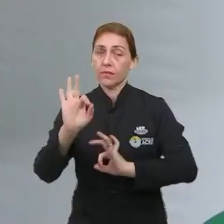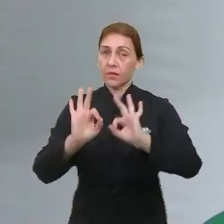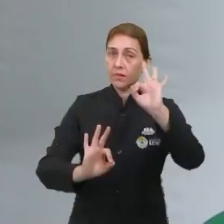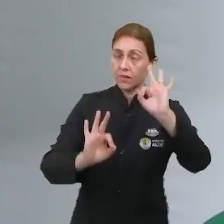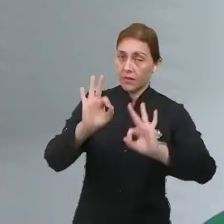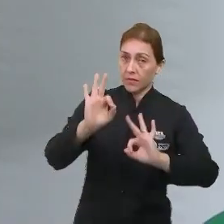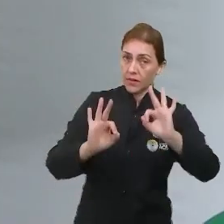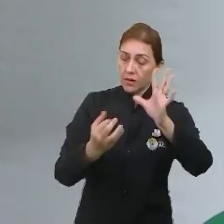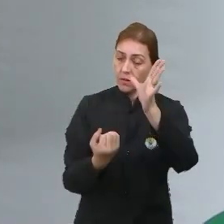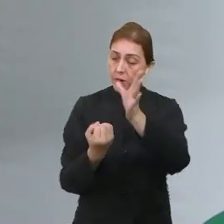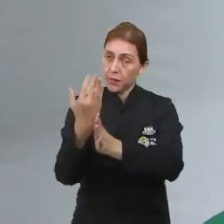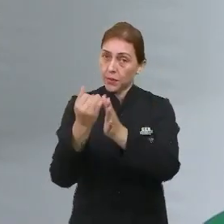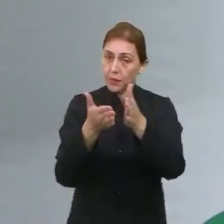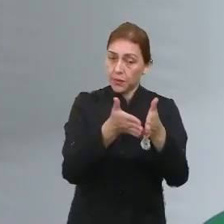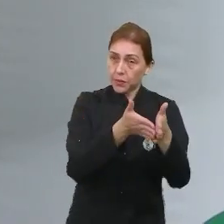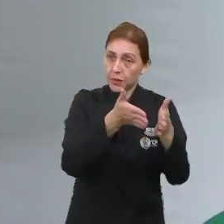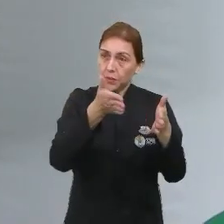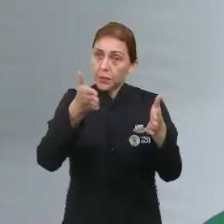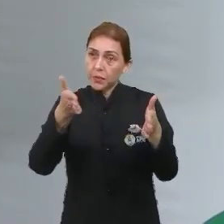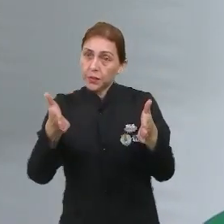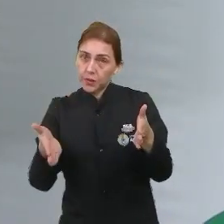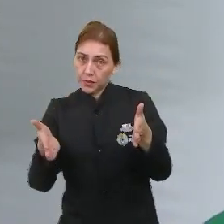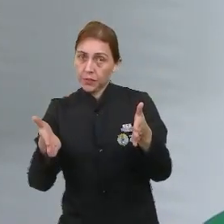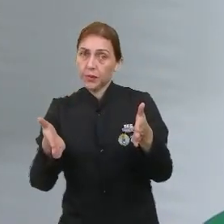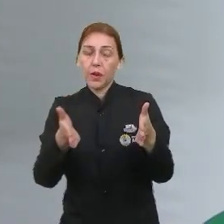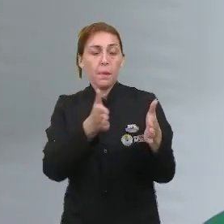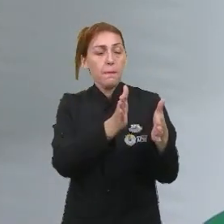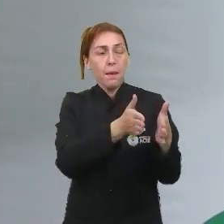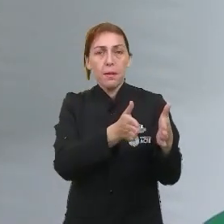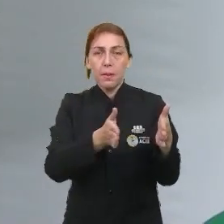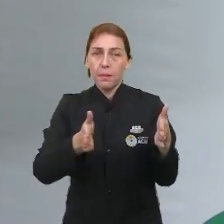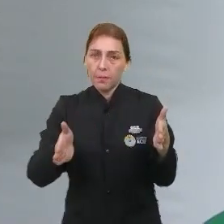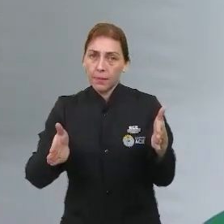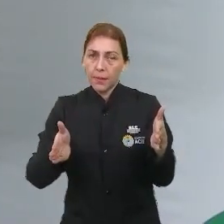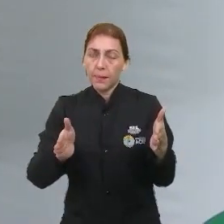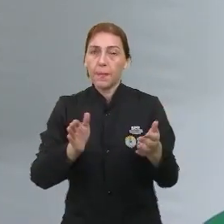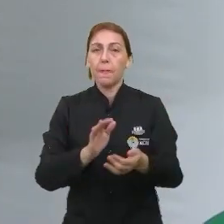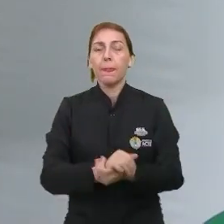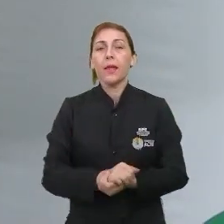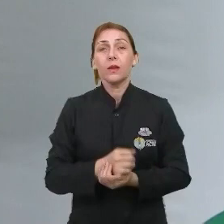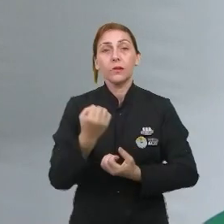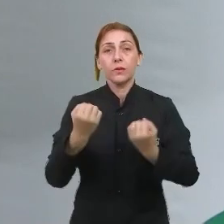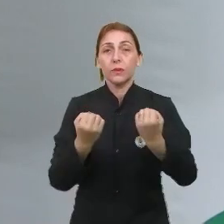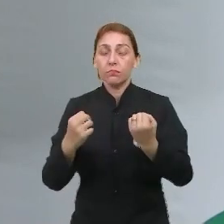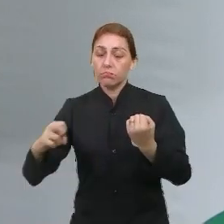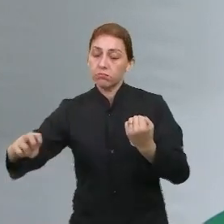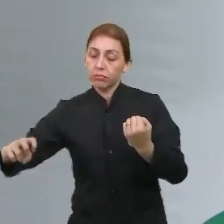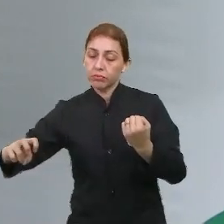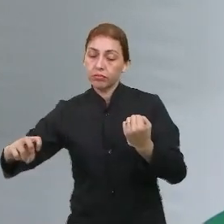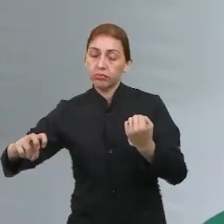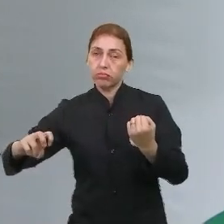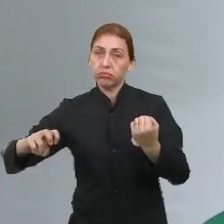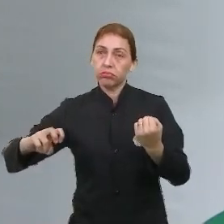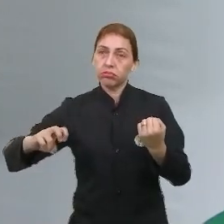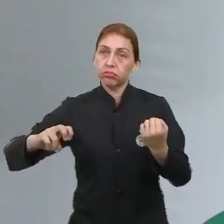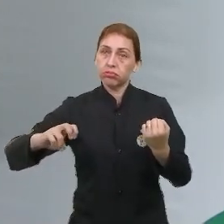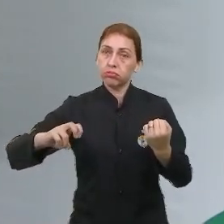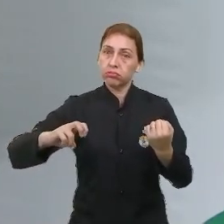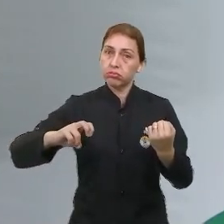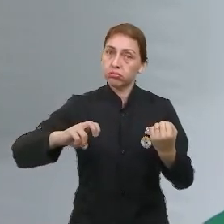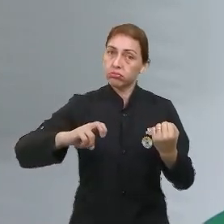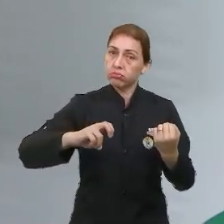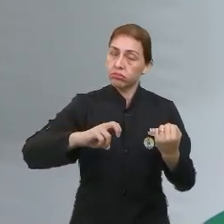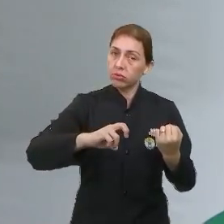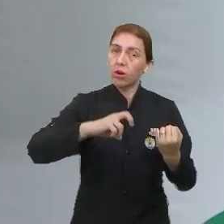de produção, produção em série. Tá? O carro vai passando numa esteira ou através de